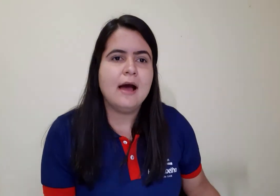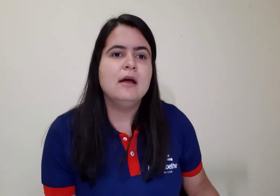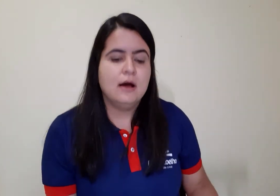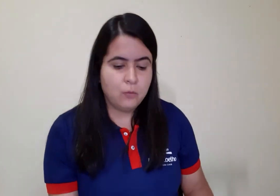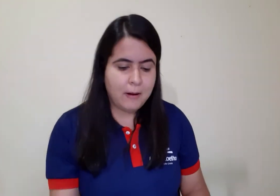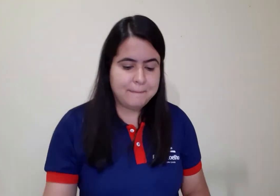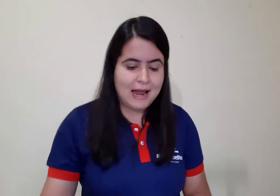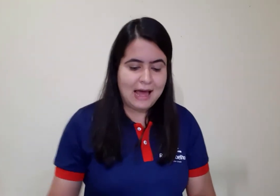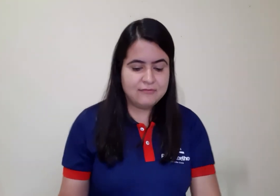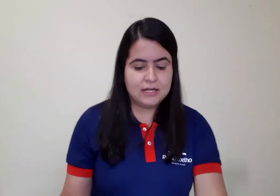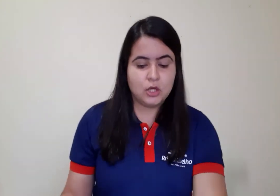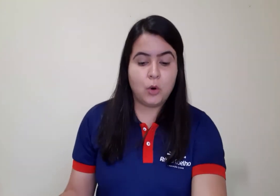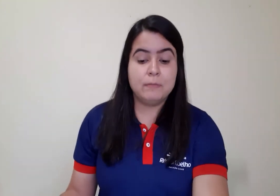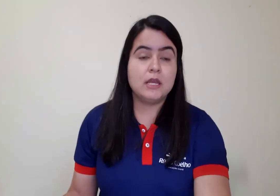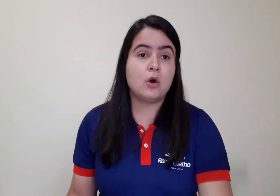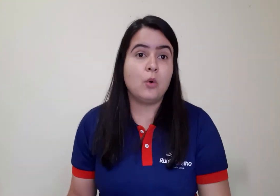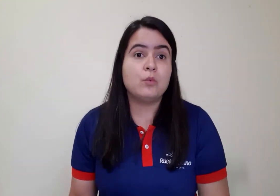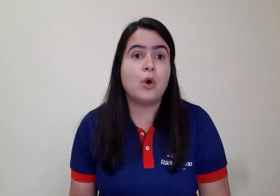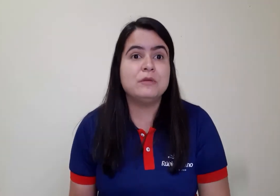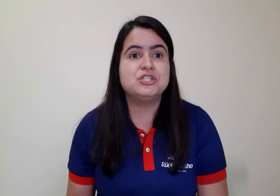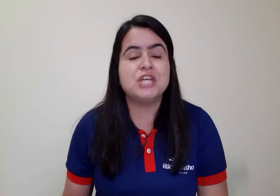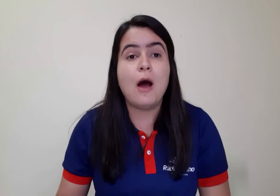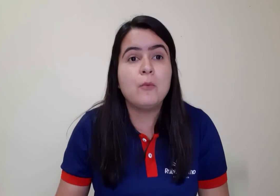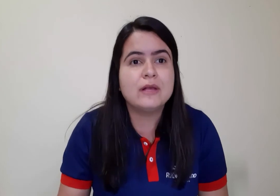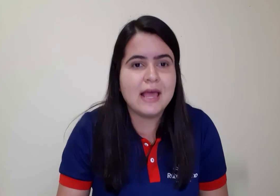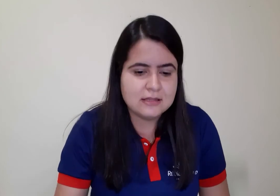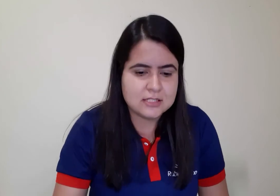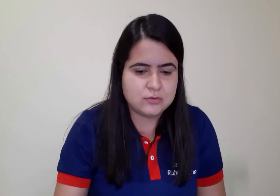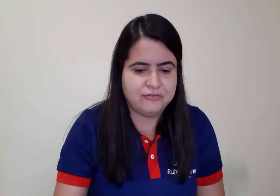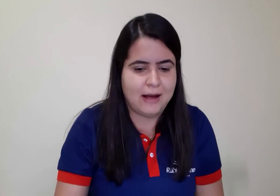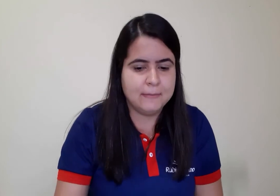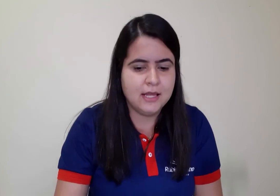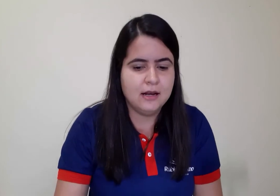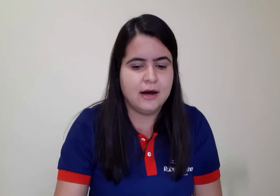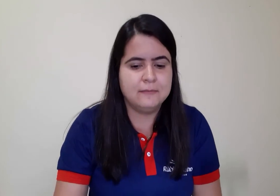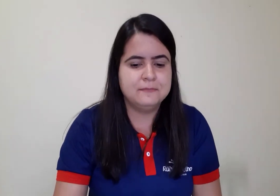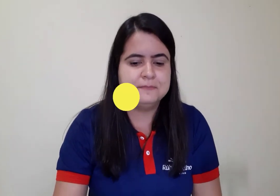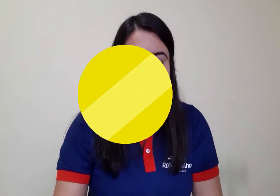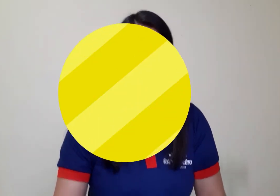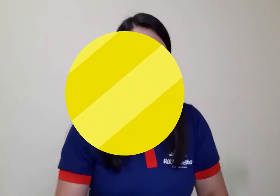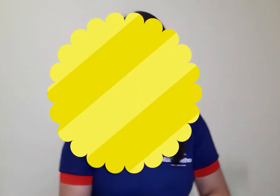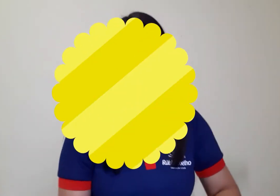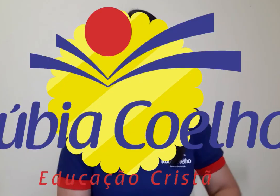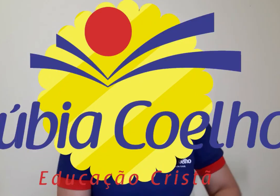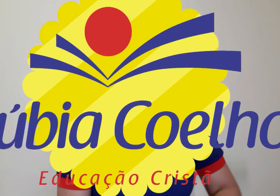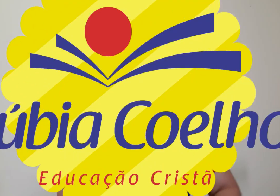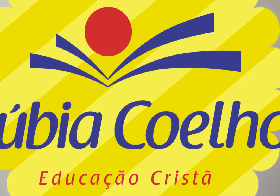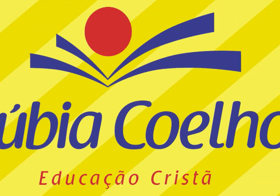encontrar uma palavra que combina com o nome de alguém da sua família?